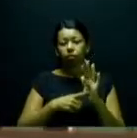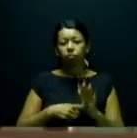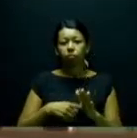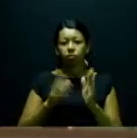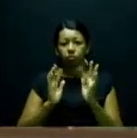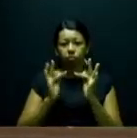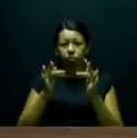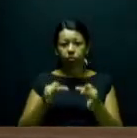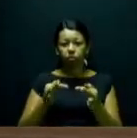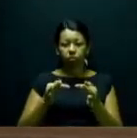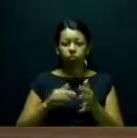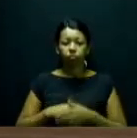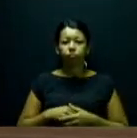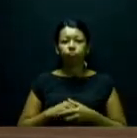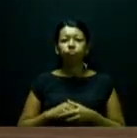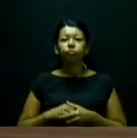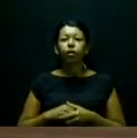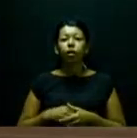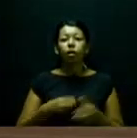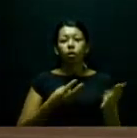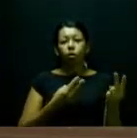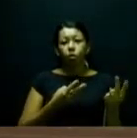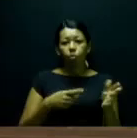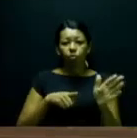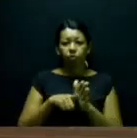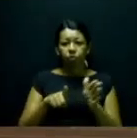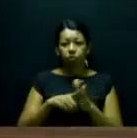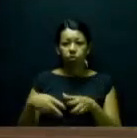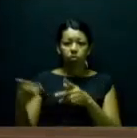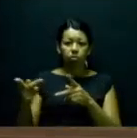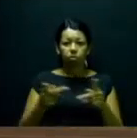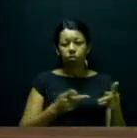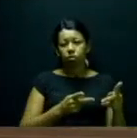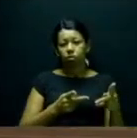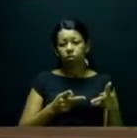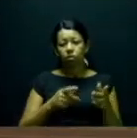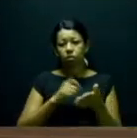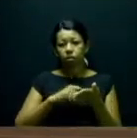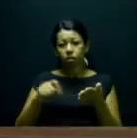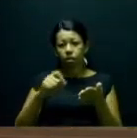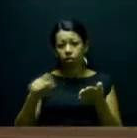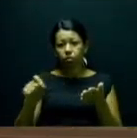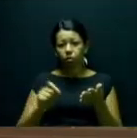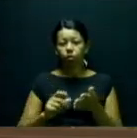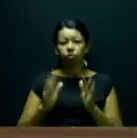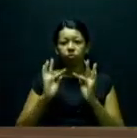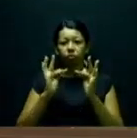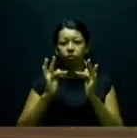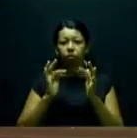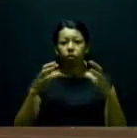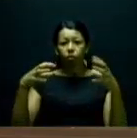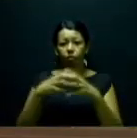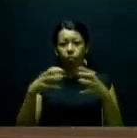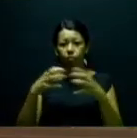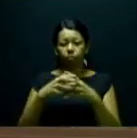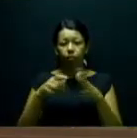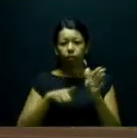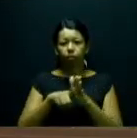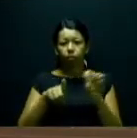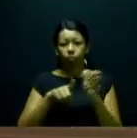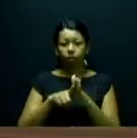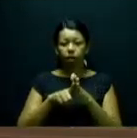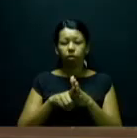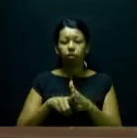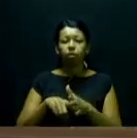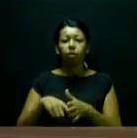conclusão. Conclusão. Conforme apurado nos presentes autos, conclui a presente comissão especial do inquérito que os valores